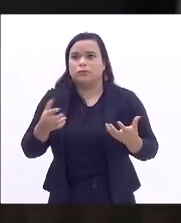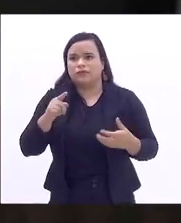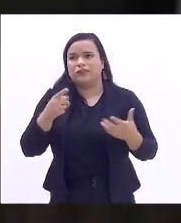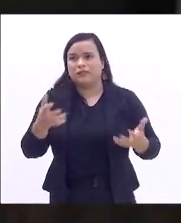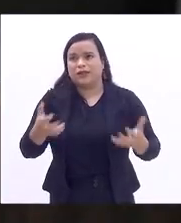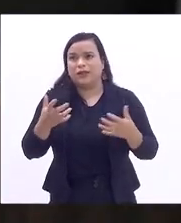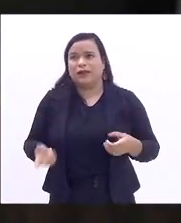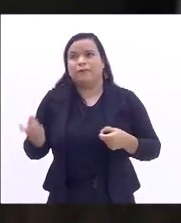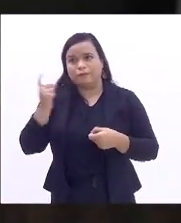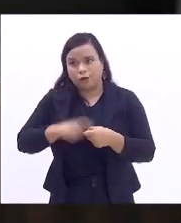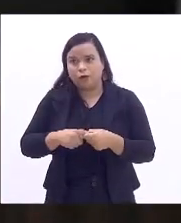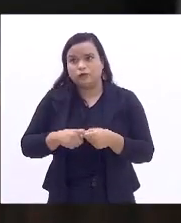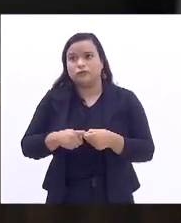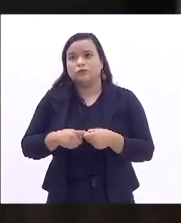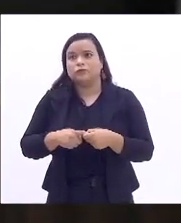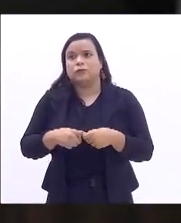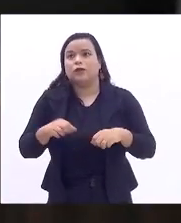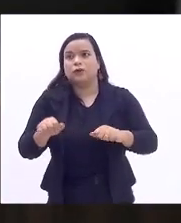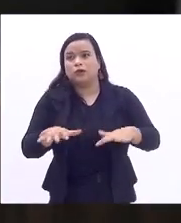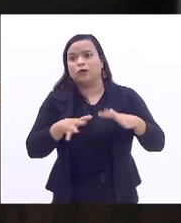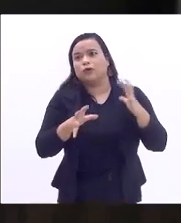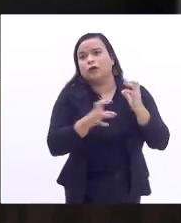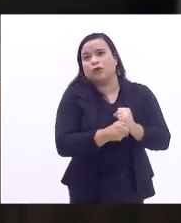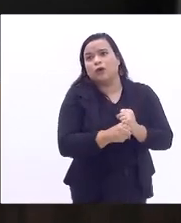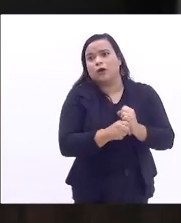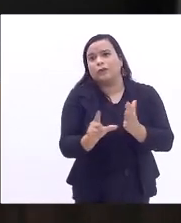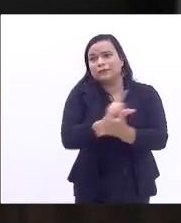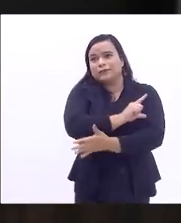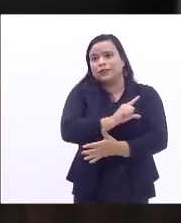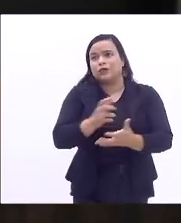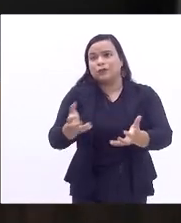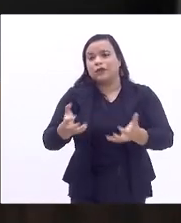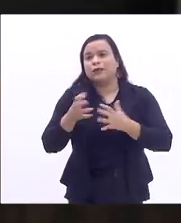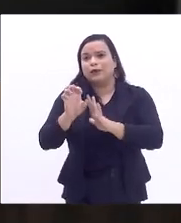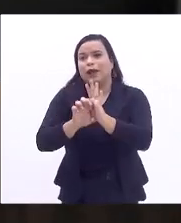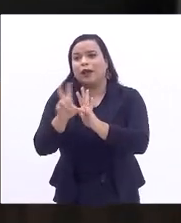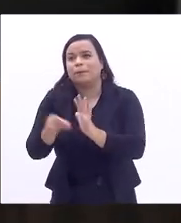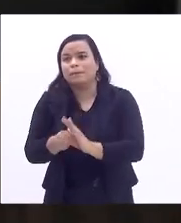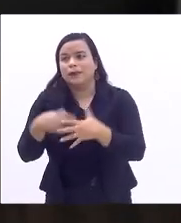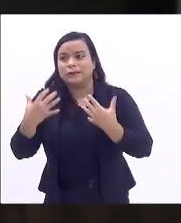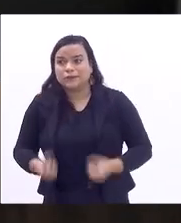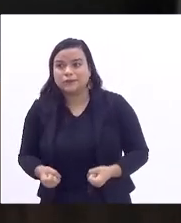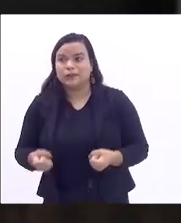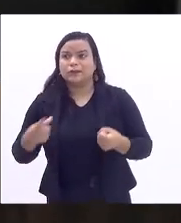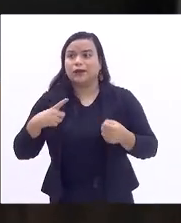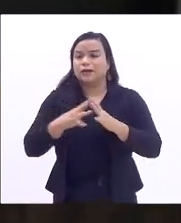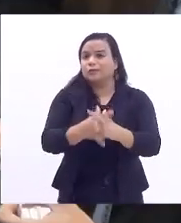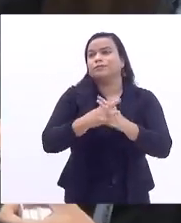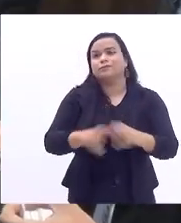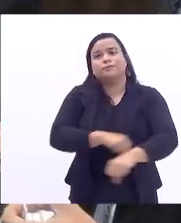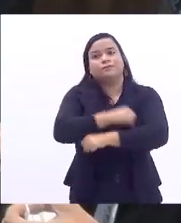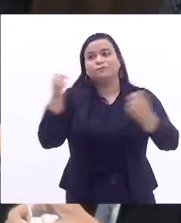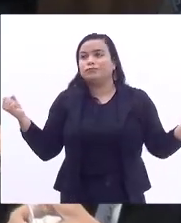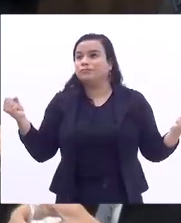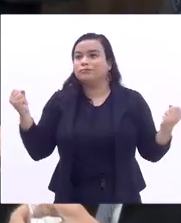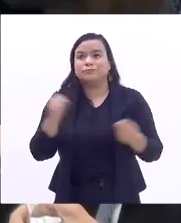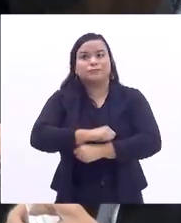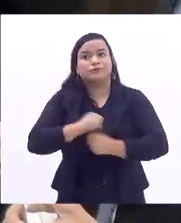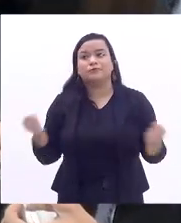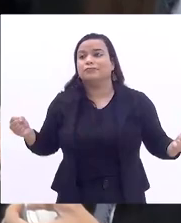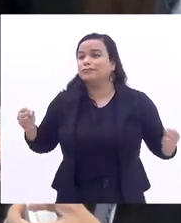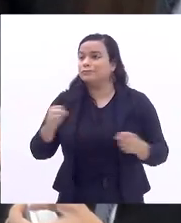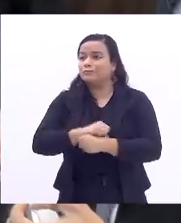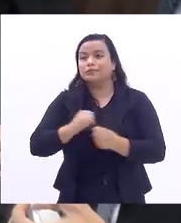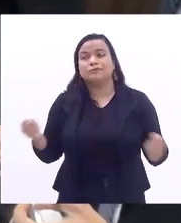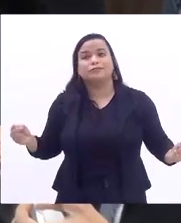excelência quer voltar no status quo anterior e que acolher a emenda então ali são as duas coisas e você mesmo que a gente está chamando o feito a ordem e o plenário do